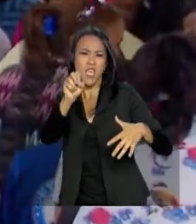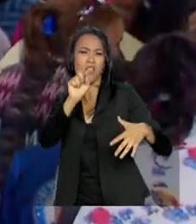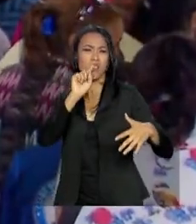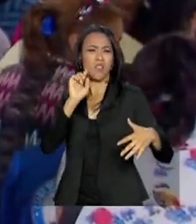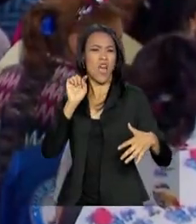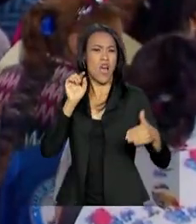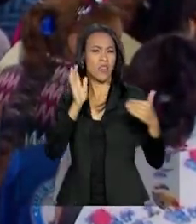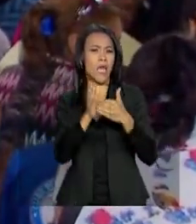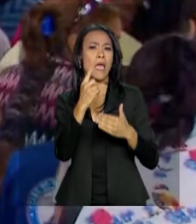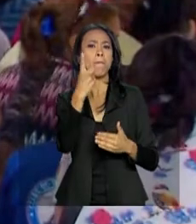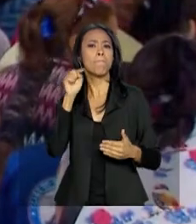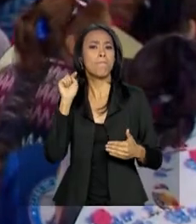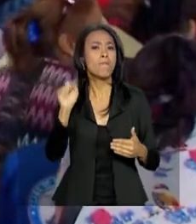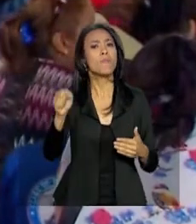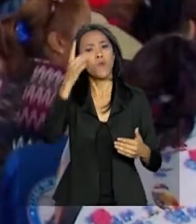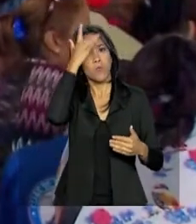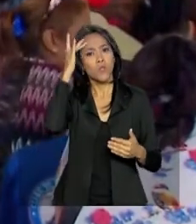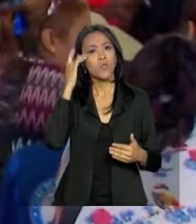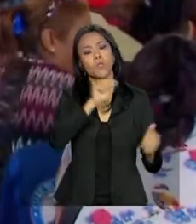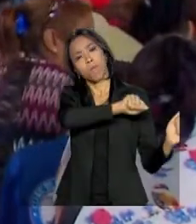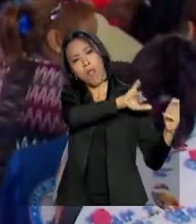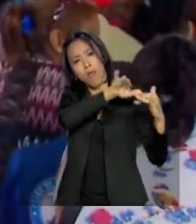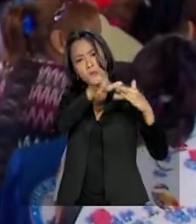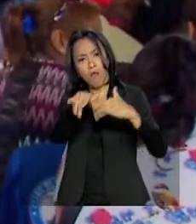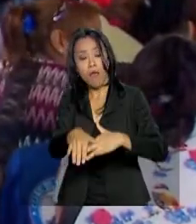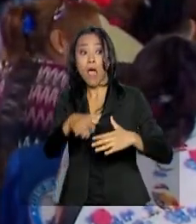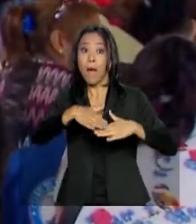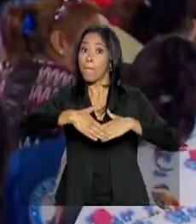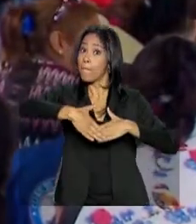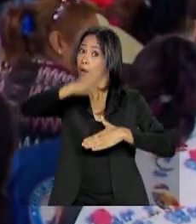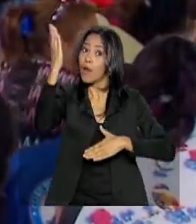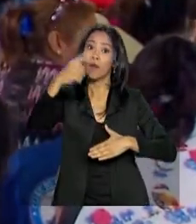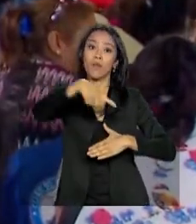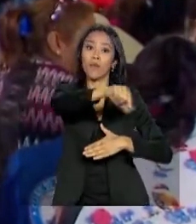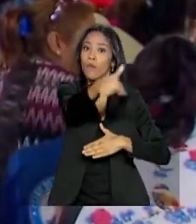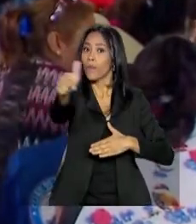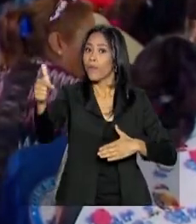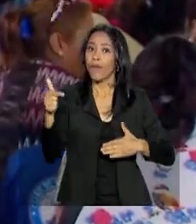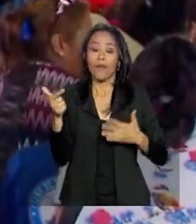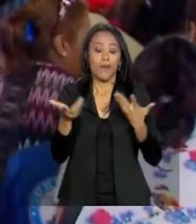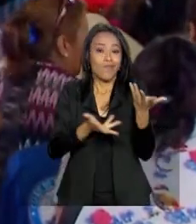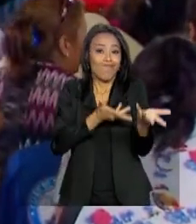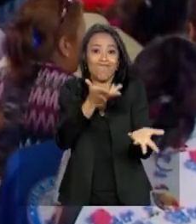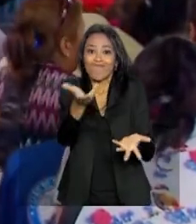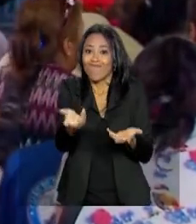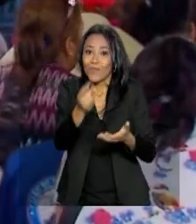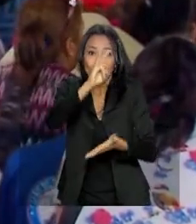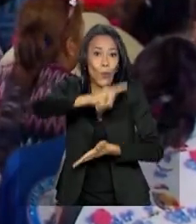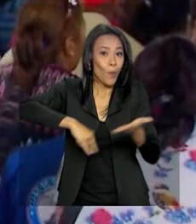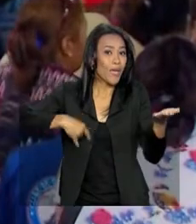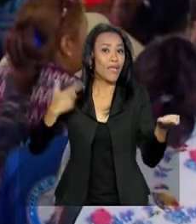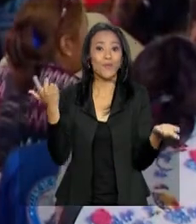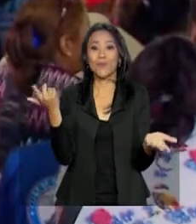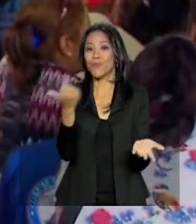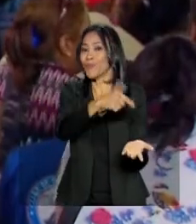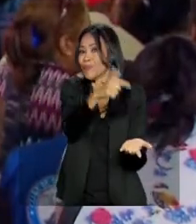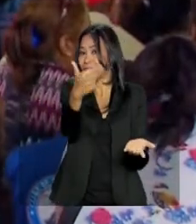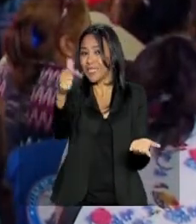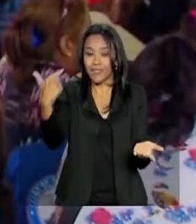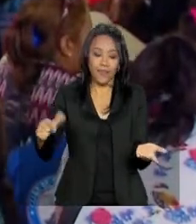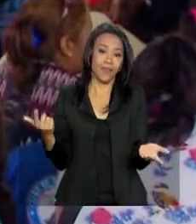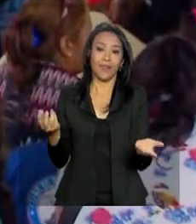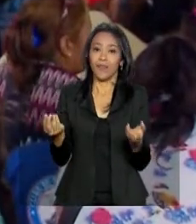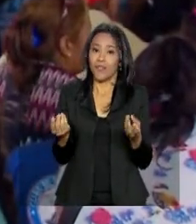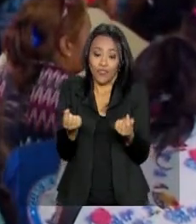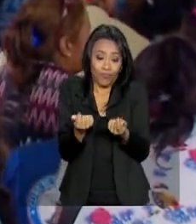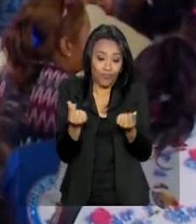migrantes venezuelanos. A maioria em situação de vulnerabilidade, ou seja, sem documentação adequada, sem